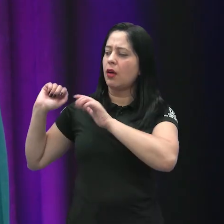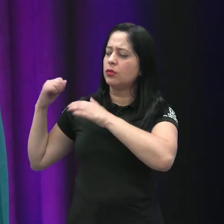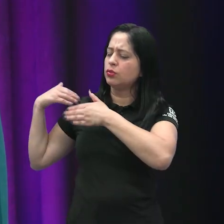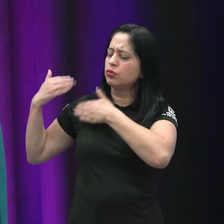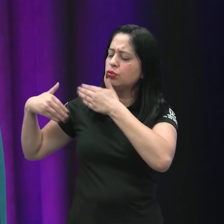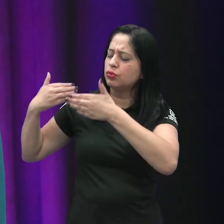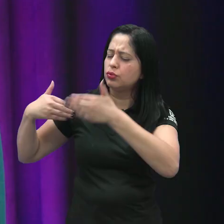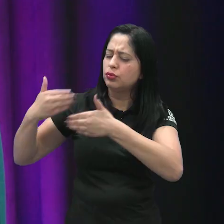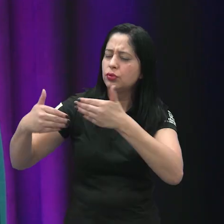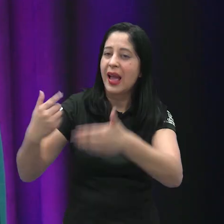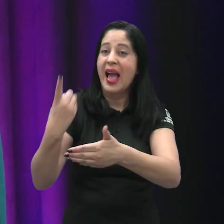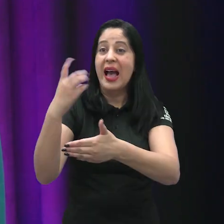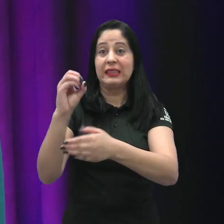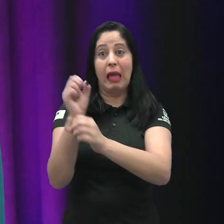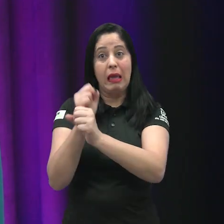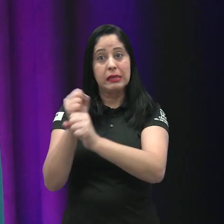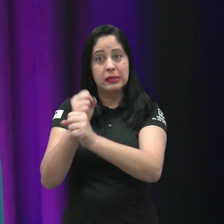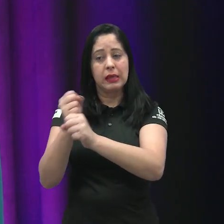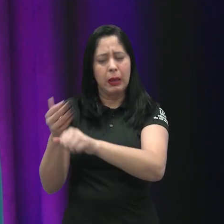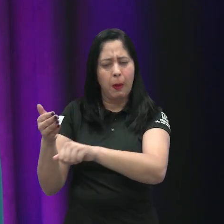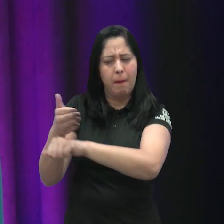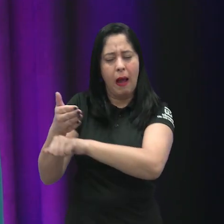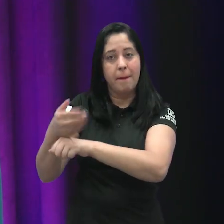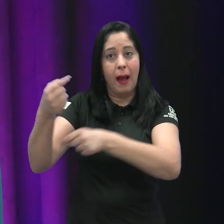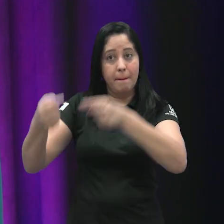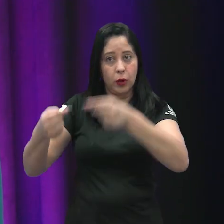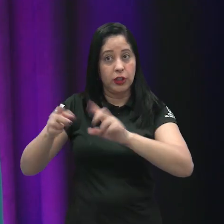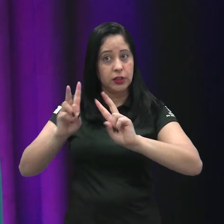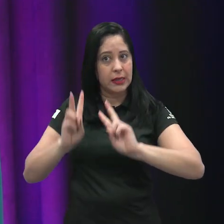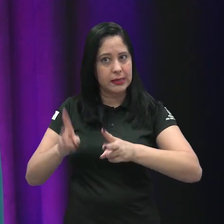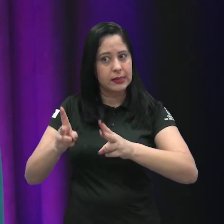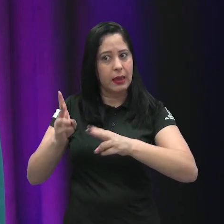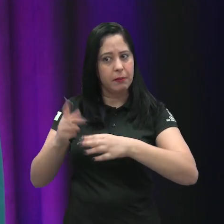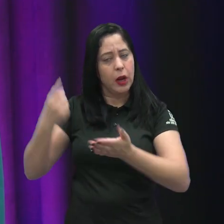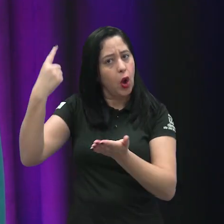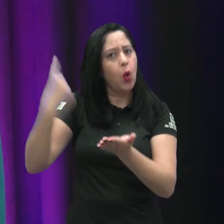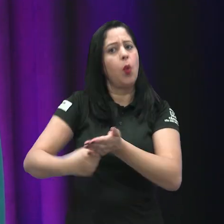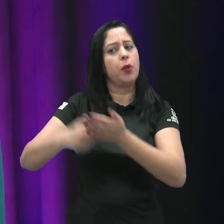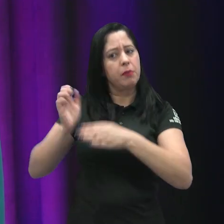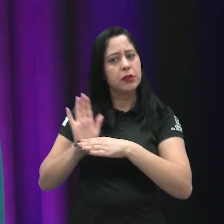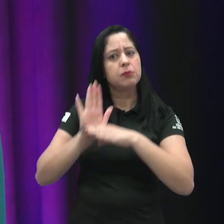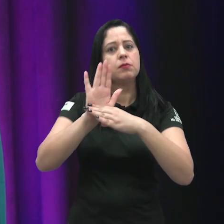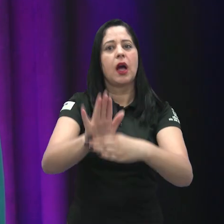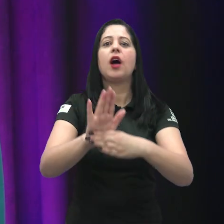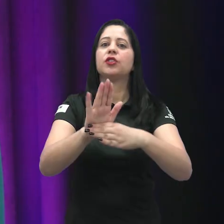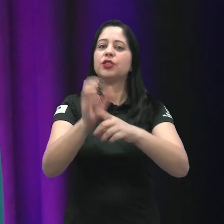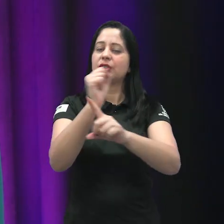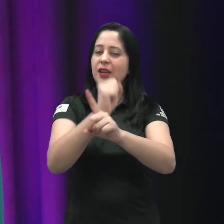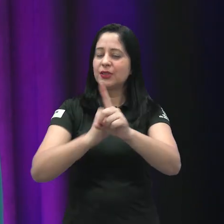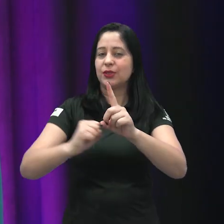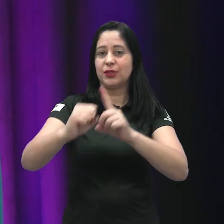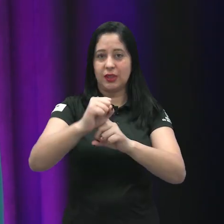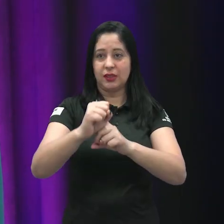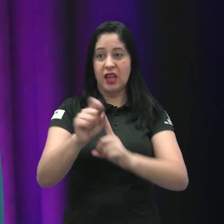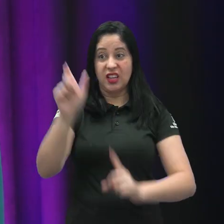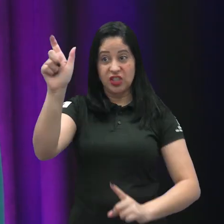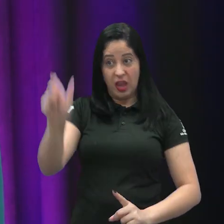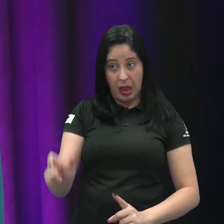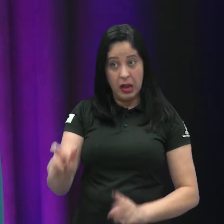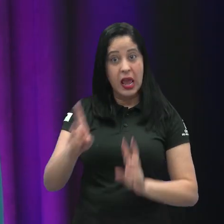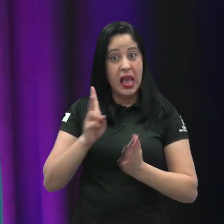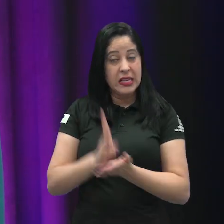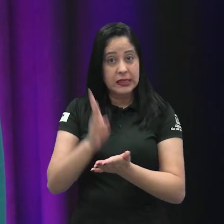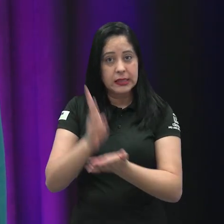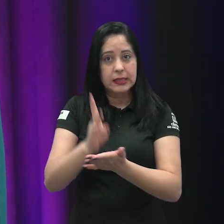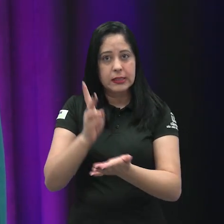Com uma trajetória de mais de 10 anos na política, sempre comprometido com a comunidade, Lino Bispo é conhecido por ouvir